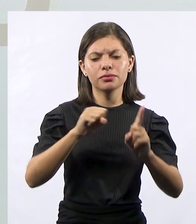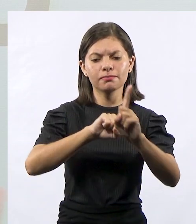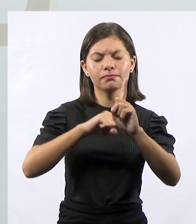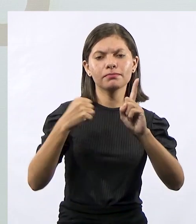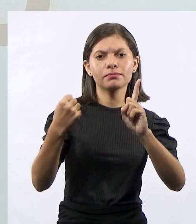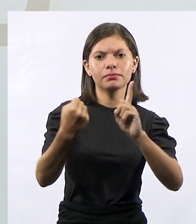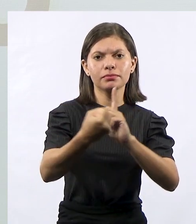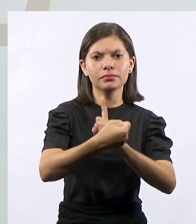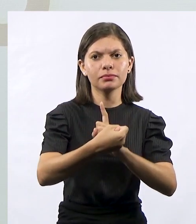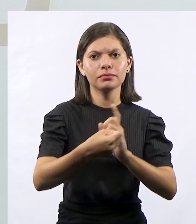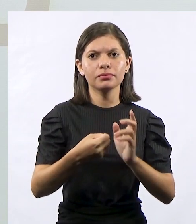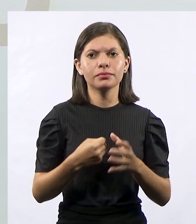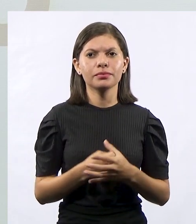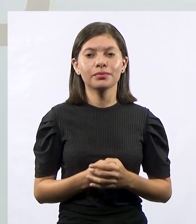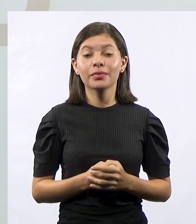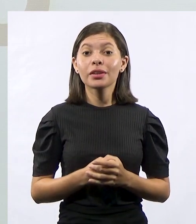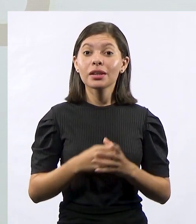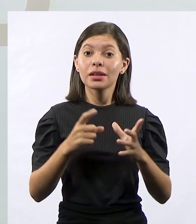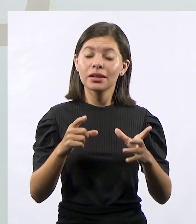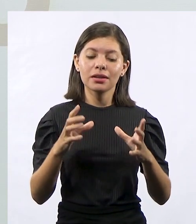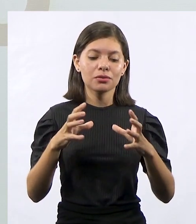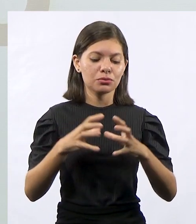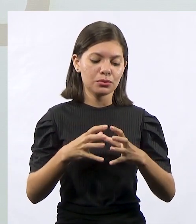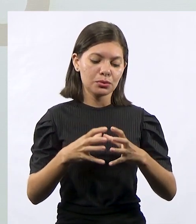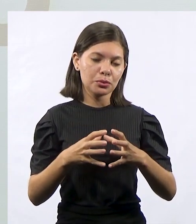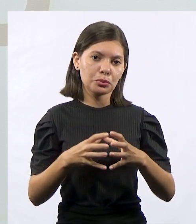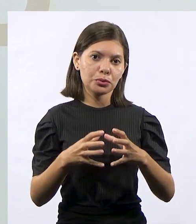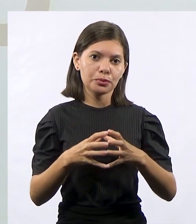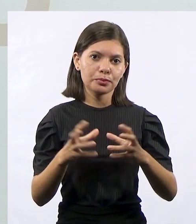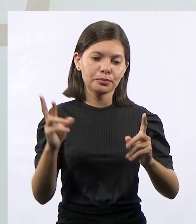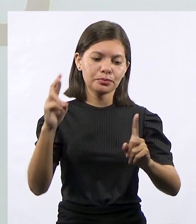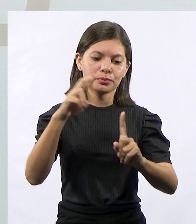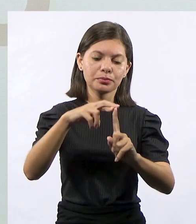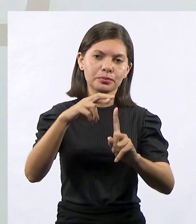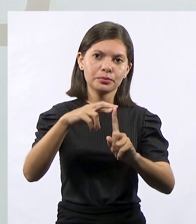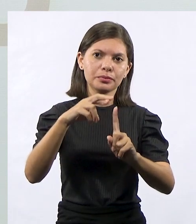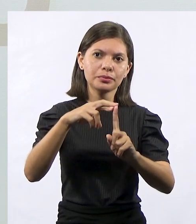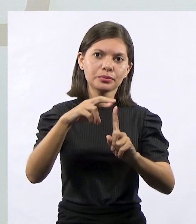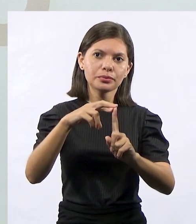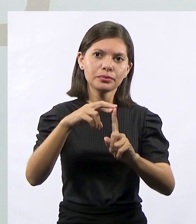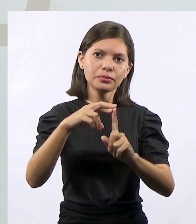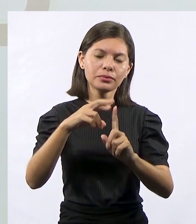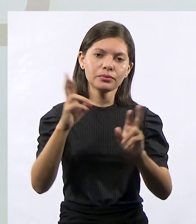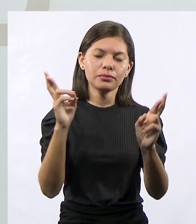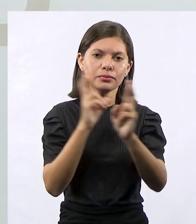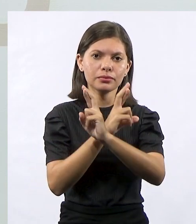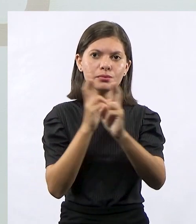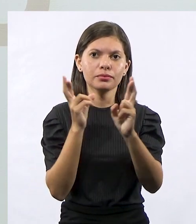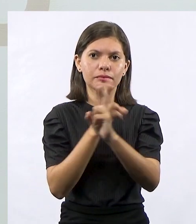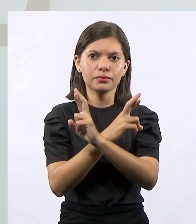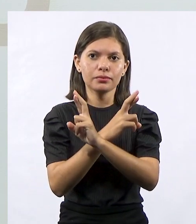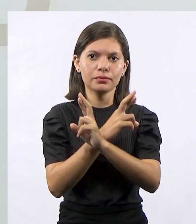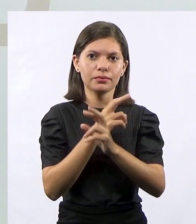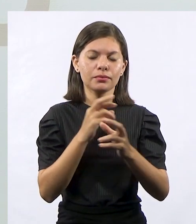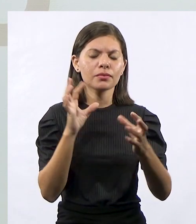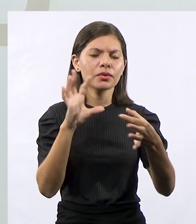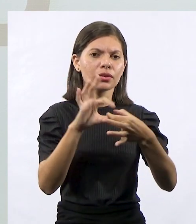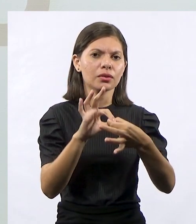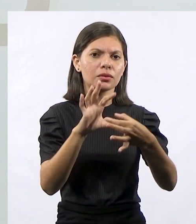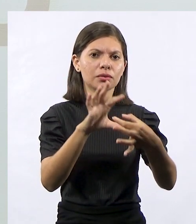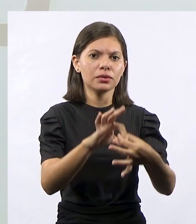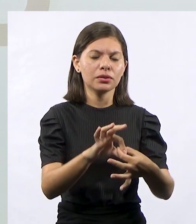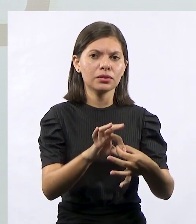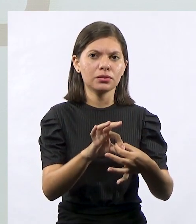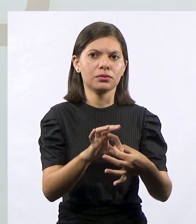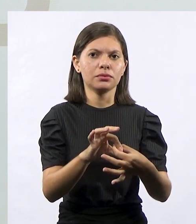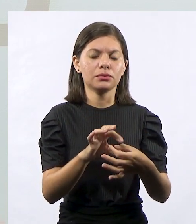que compõe o coletivo. E esse coletivo está representado na relação extraescolar, ou seja, na relação